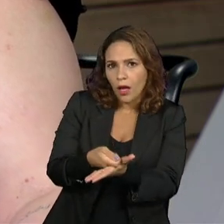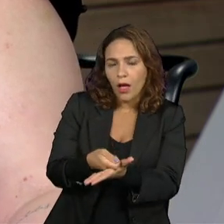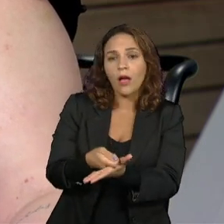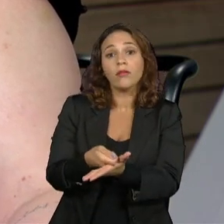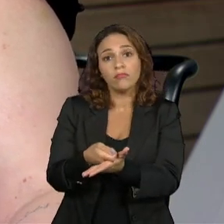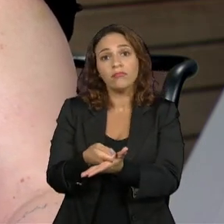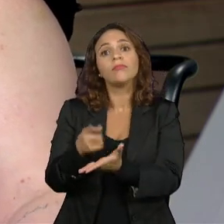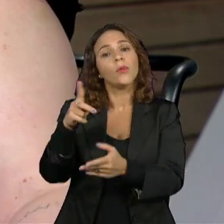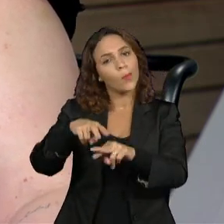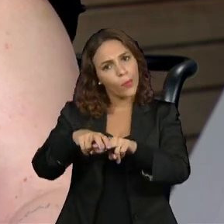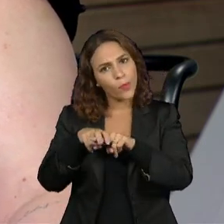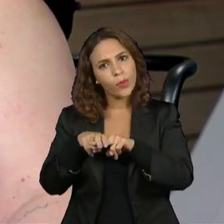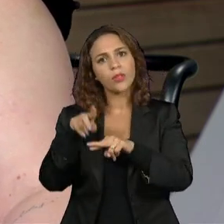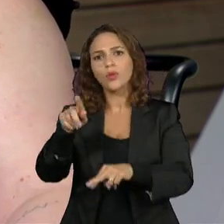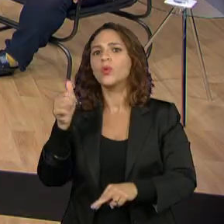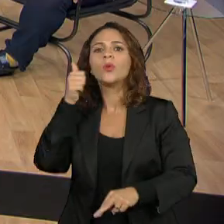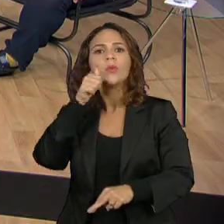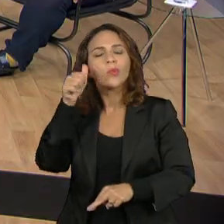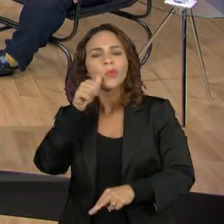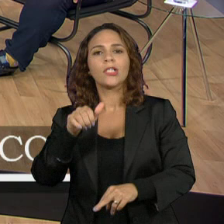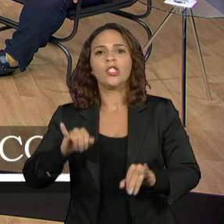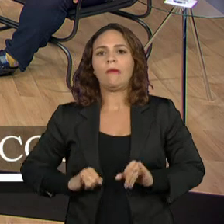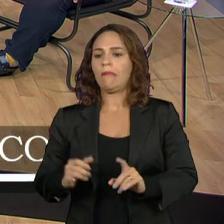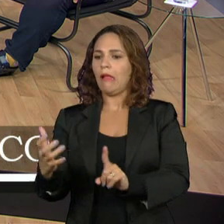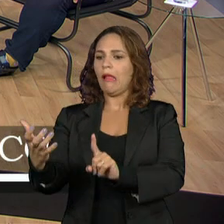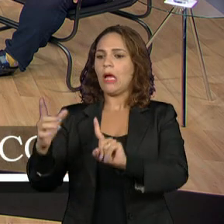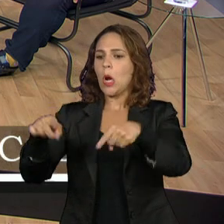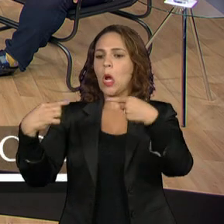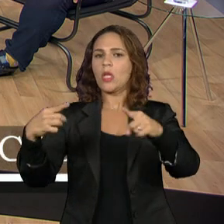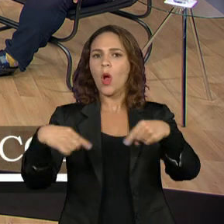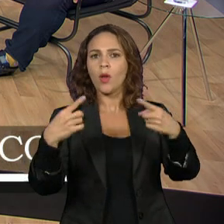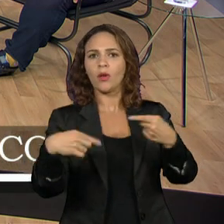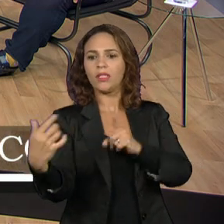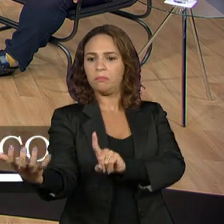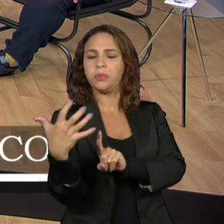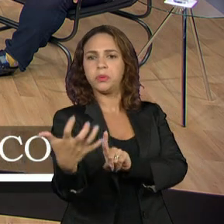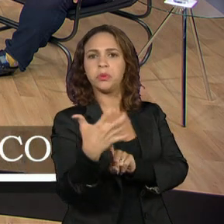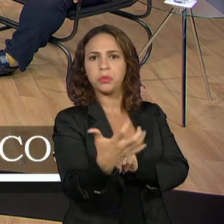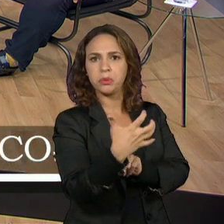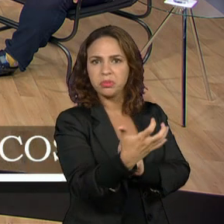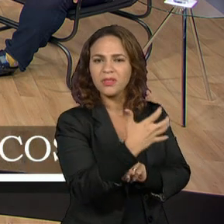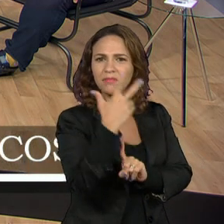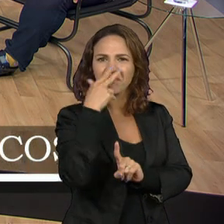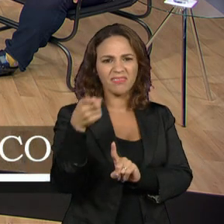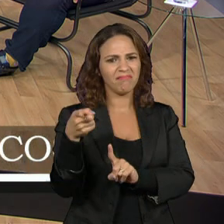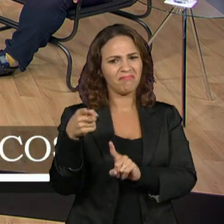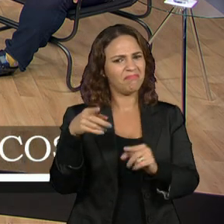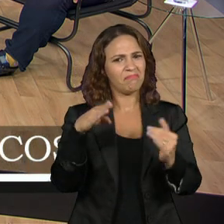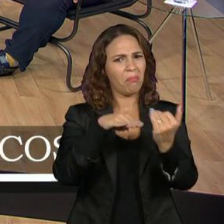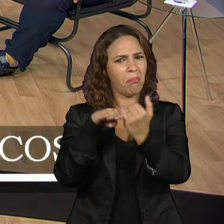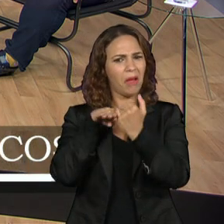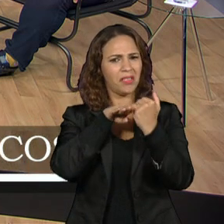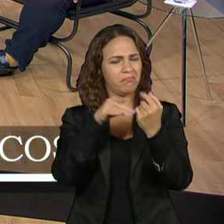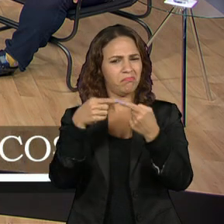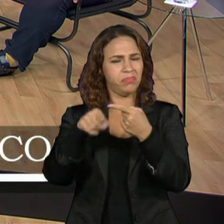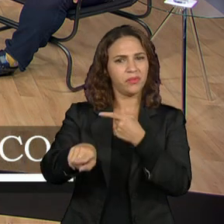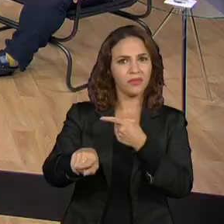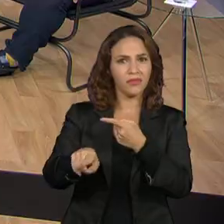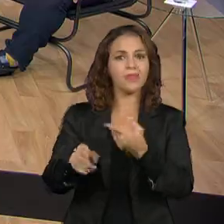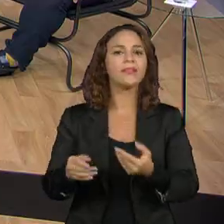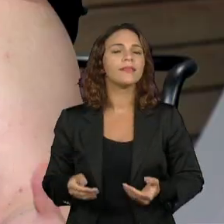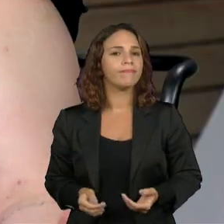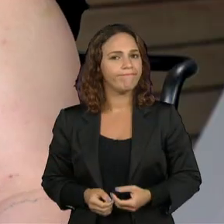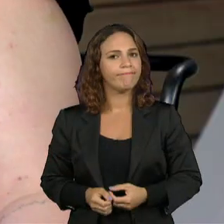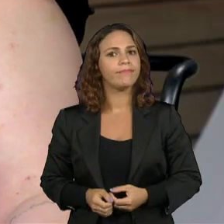mulher sofre muito mais, recebe muito mais ataque, né, em relação ao corpo dela que está fora do padrão. Então,